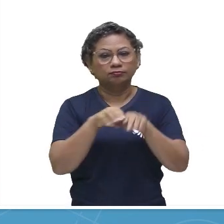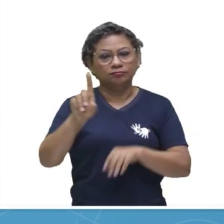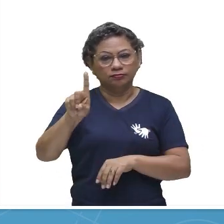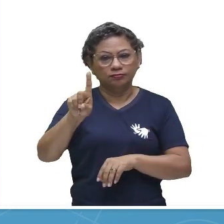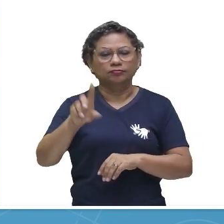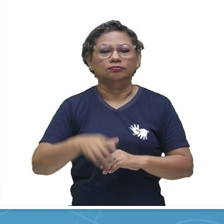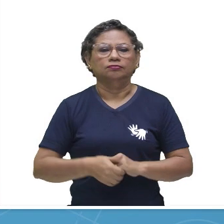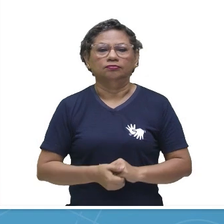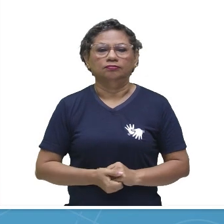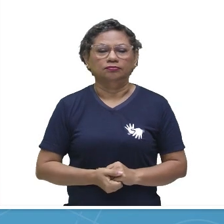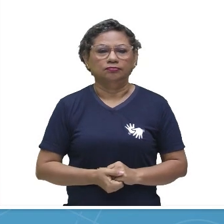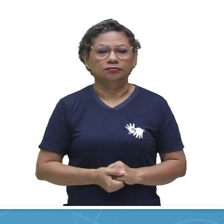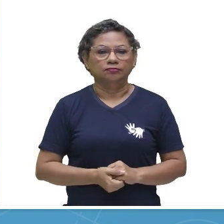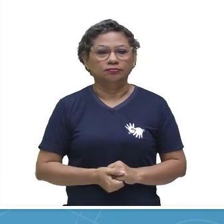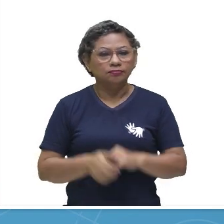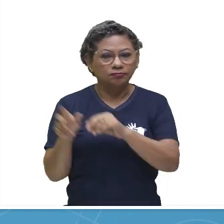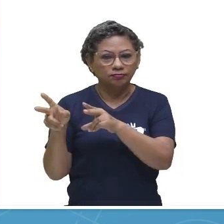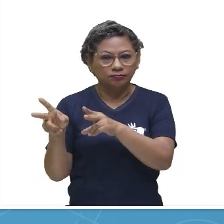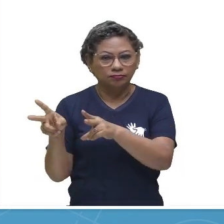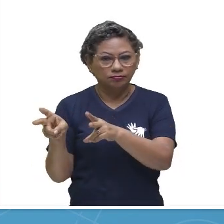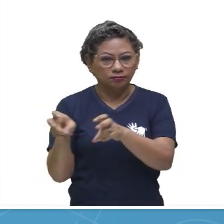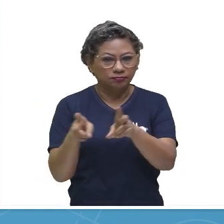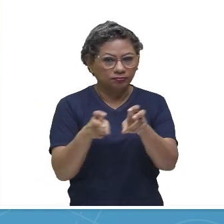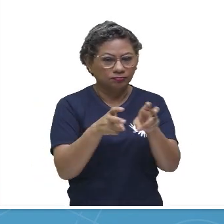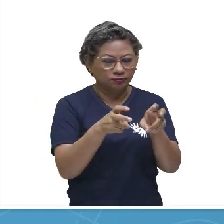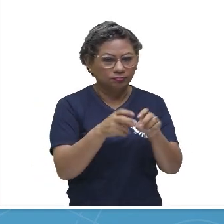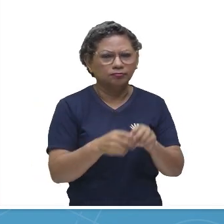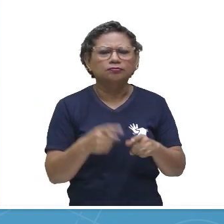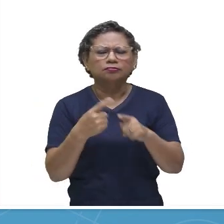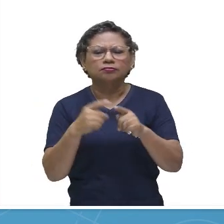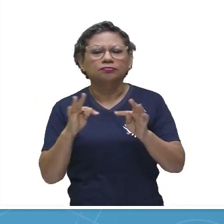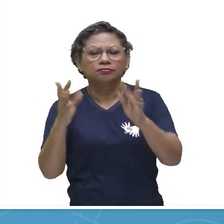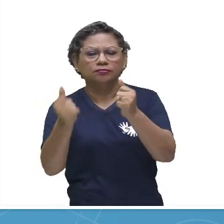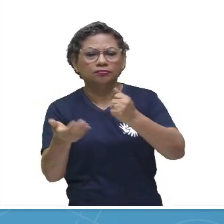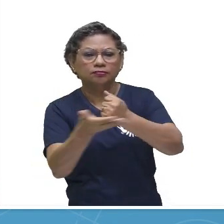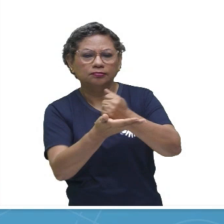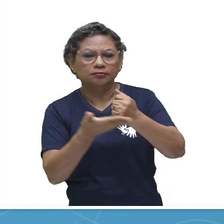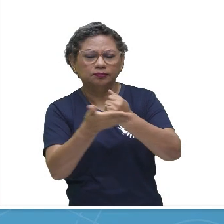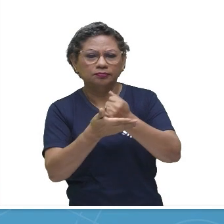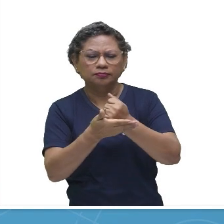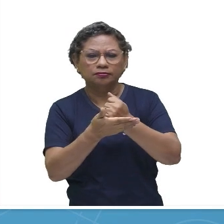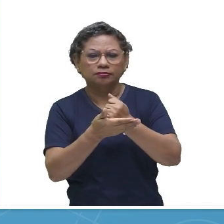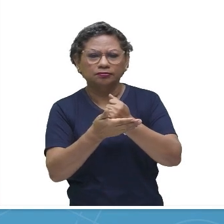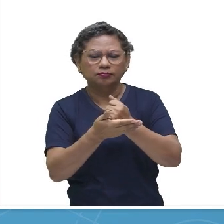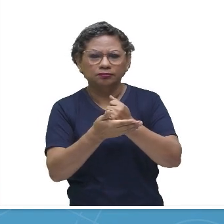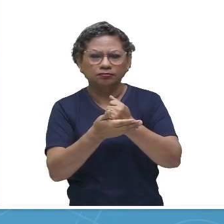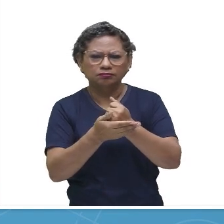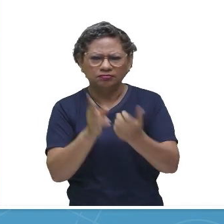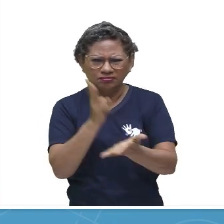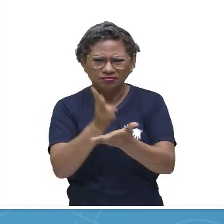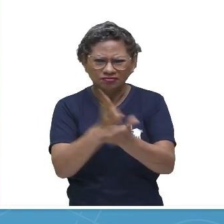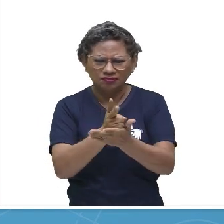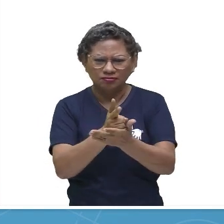para interatividade. Por que toda base elevada a zero é igual a 1? Uma boa pergunta. Então, eu